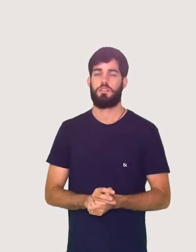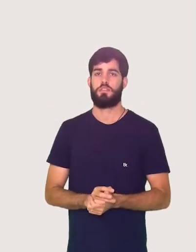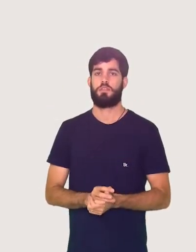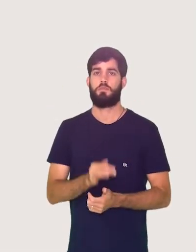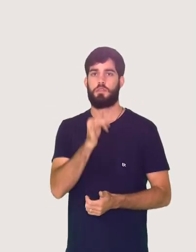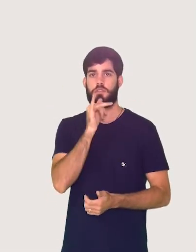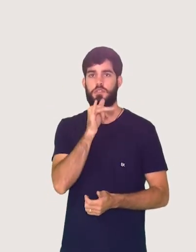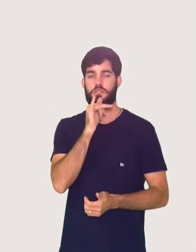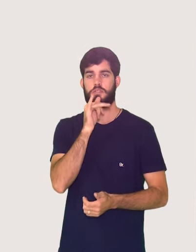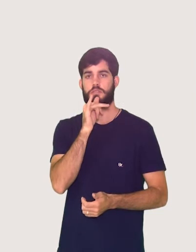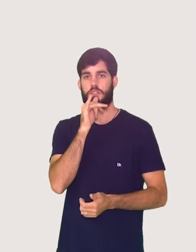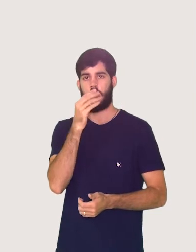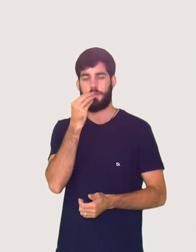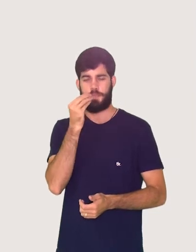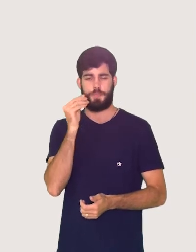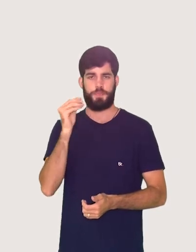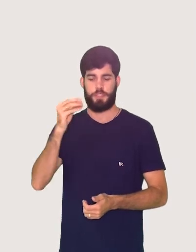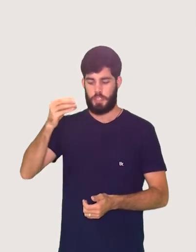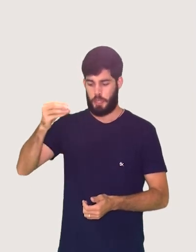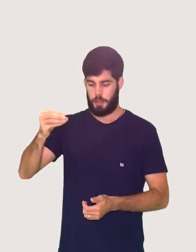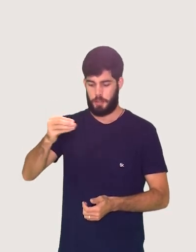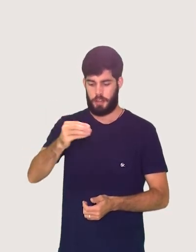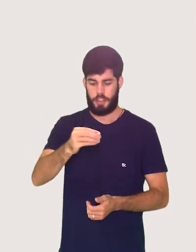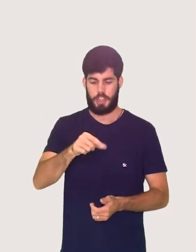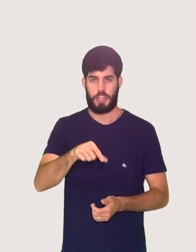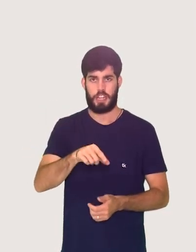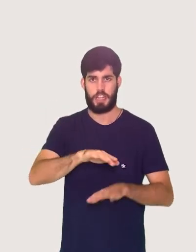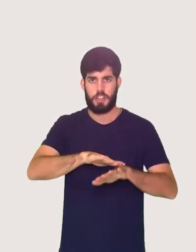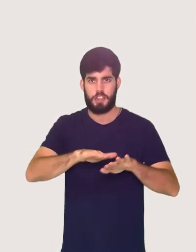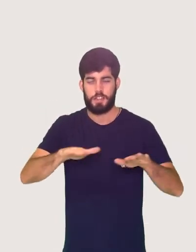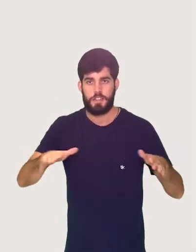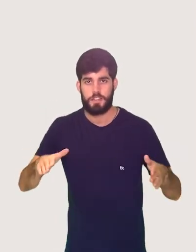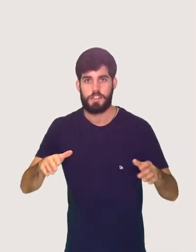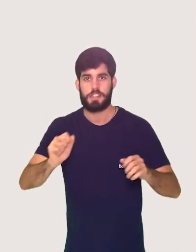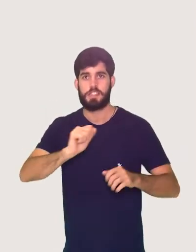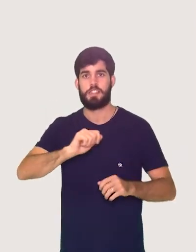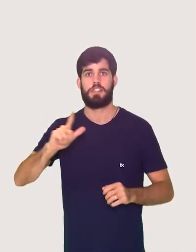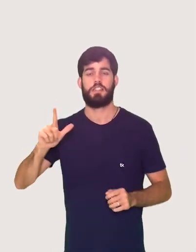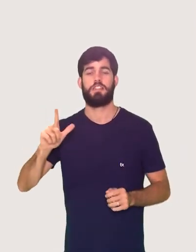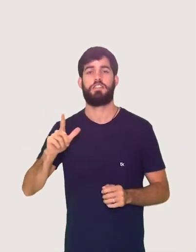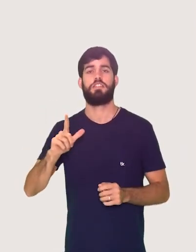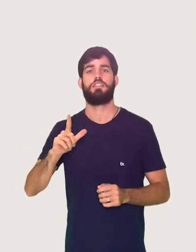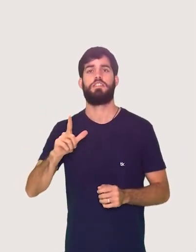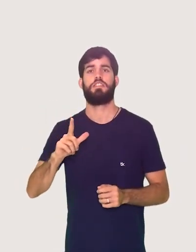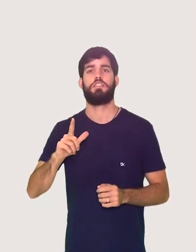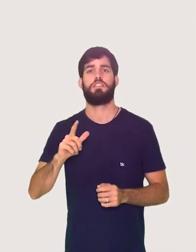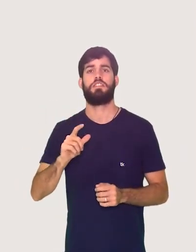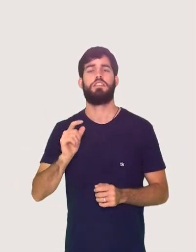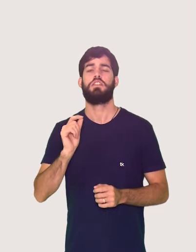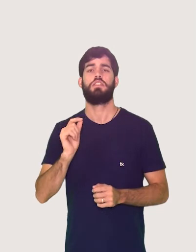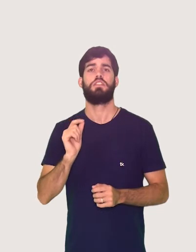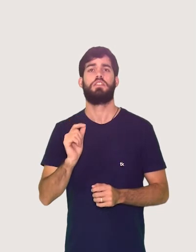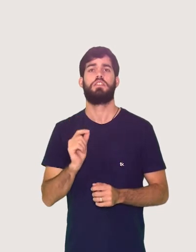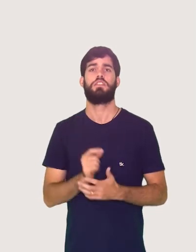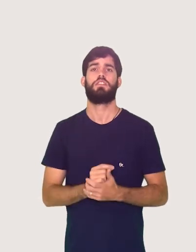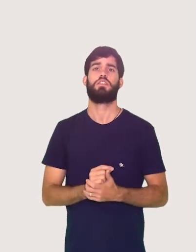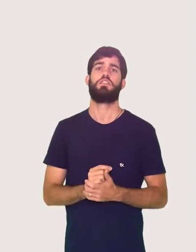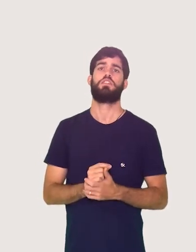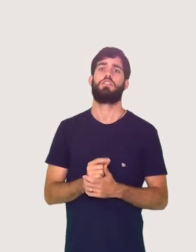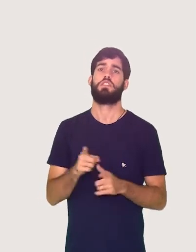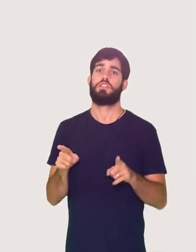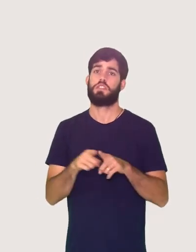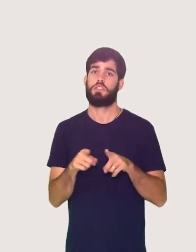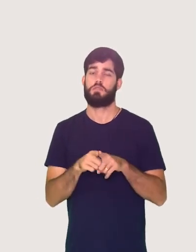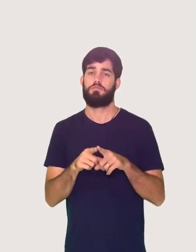suco de limão numa superfície de alumínio. Você tem a oxidação do alumínio e a redução